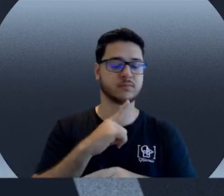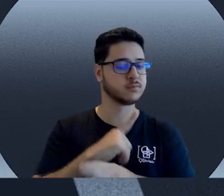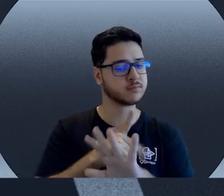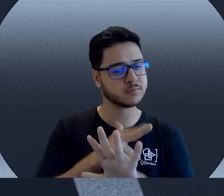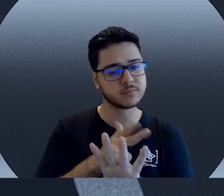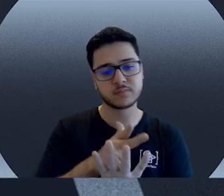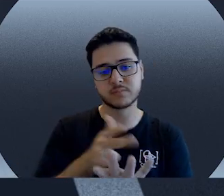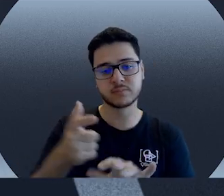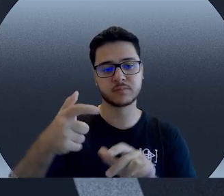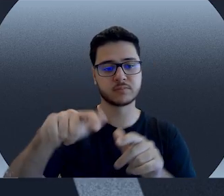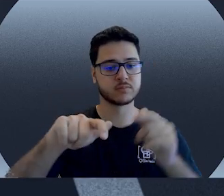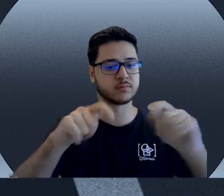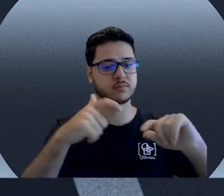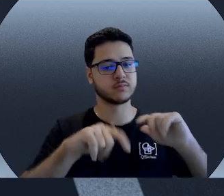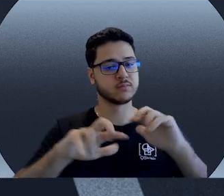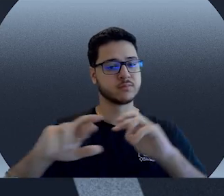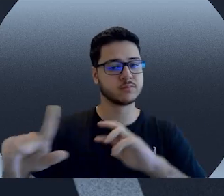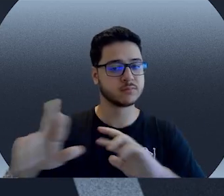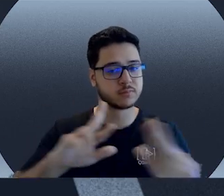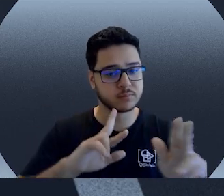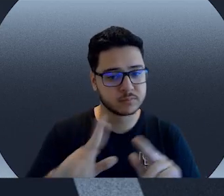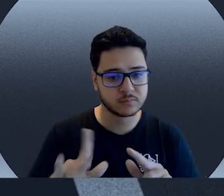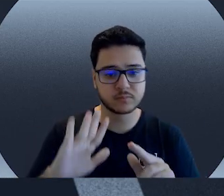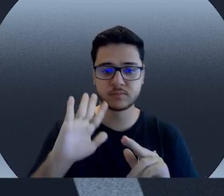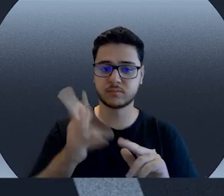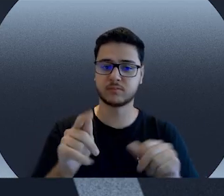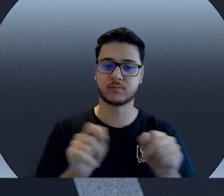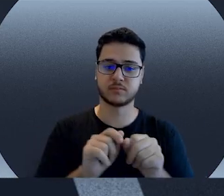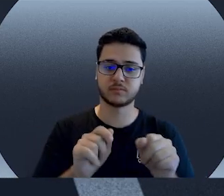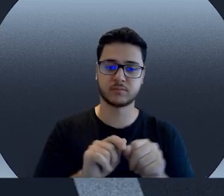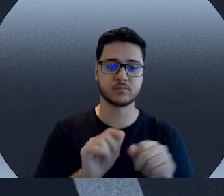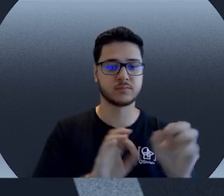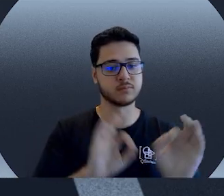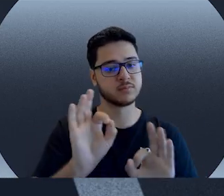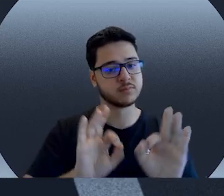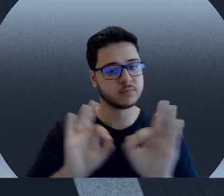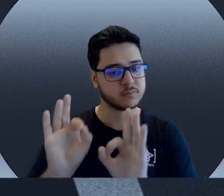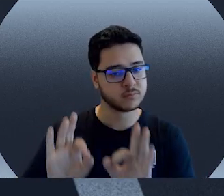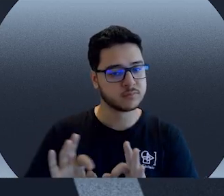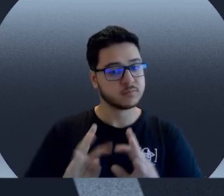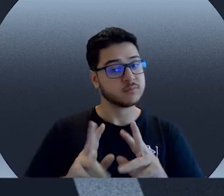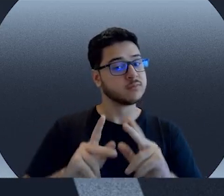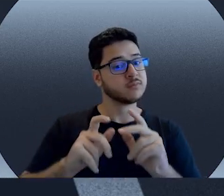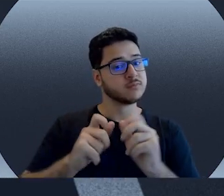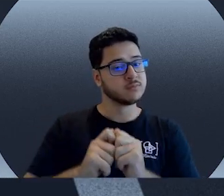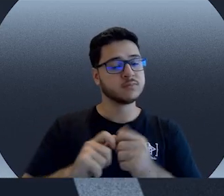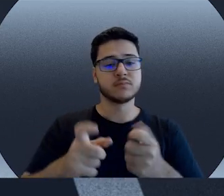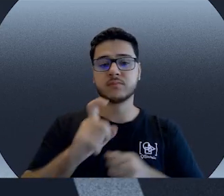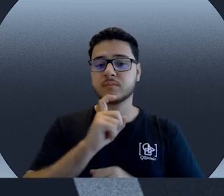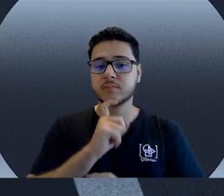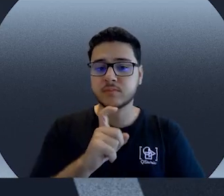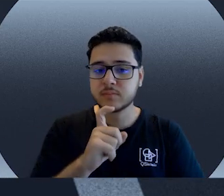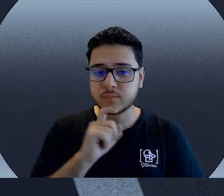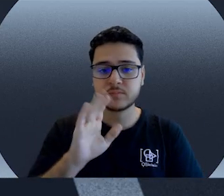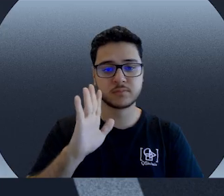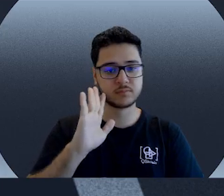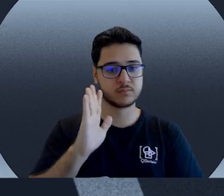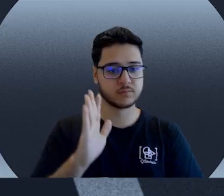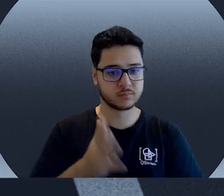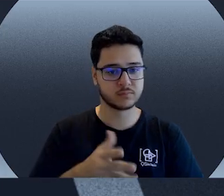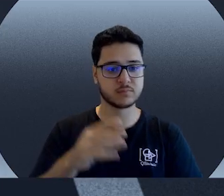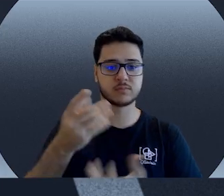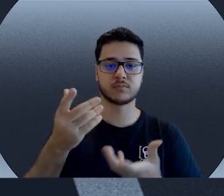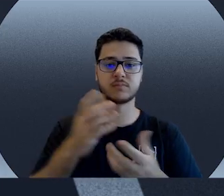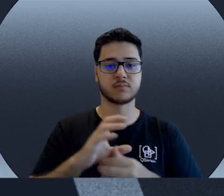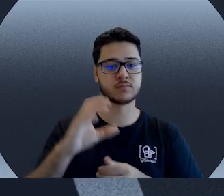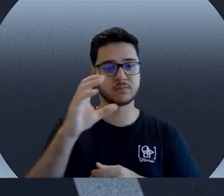diversas outras, né? Ele já chegou a fazer uma instalação com blocos de gelo no centro